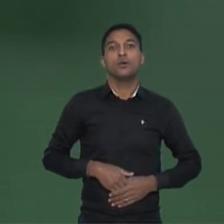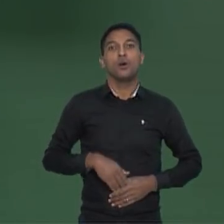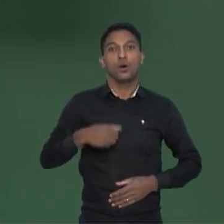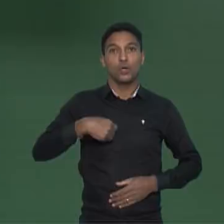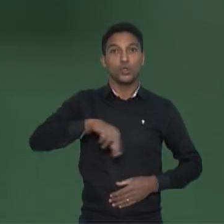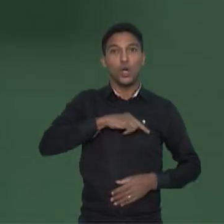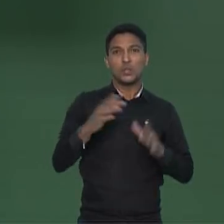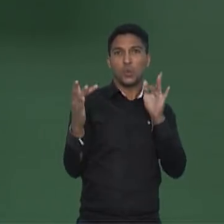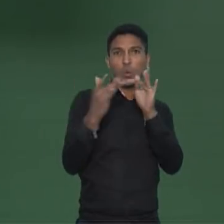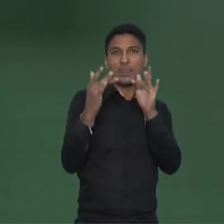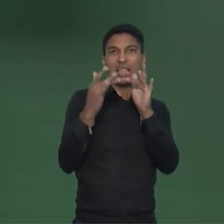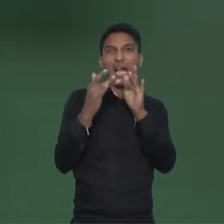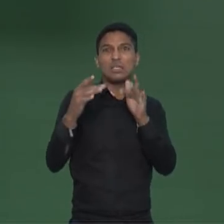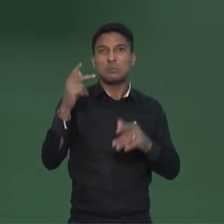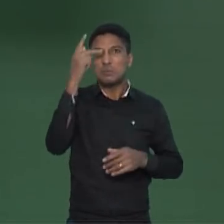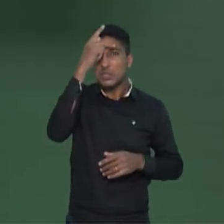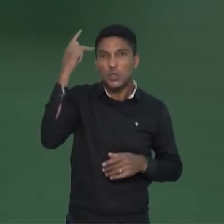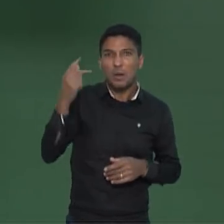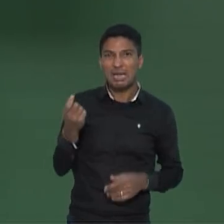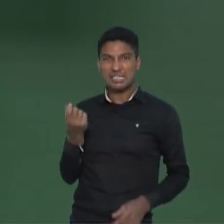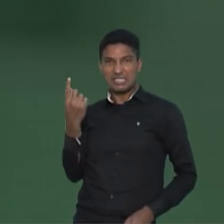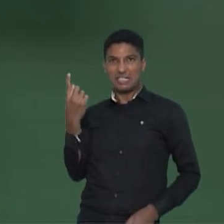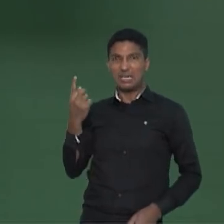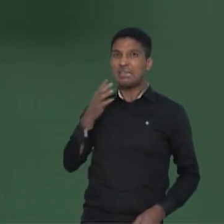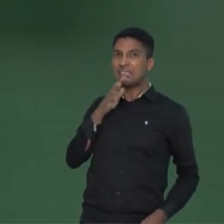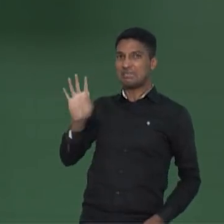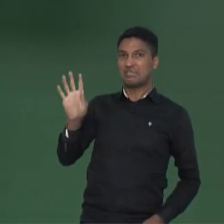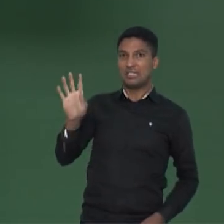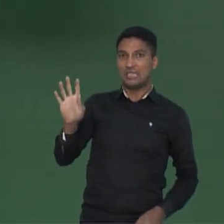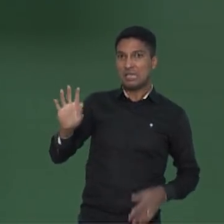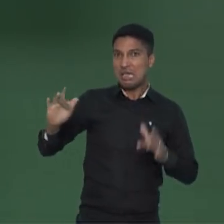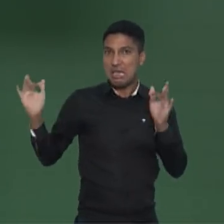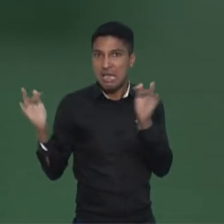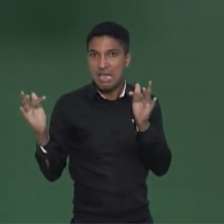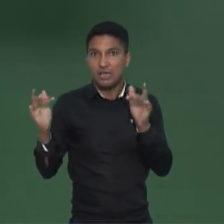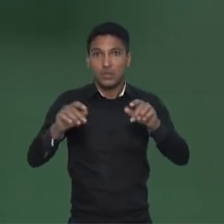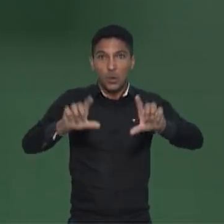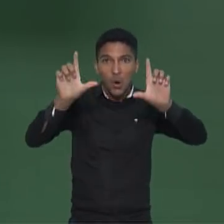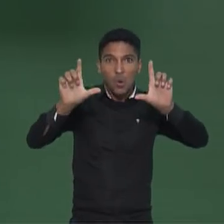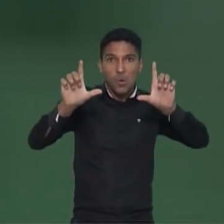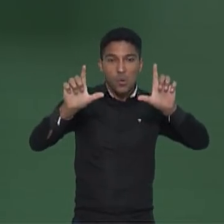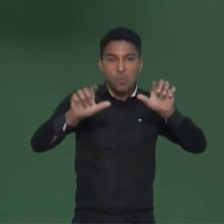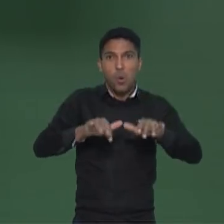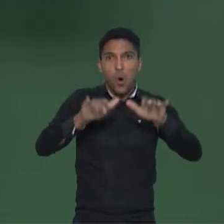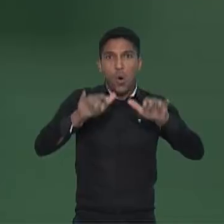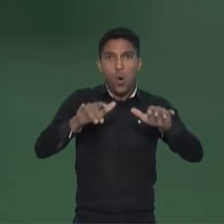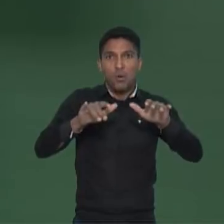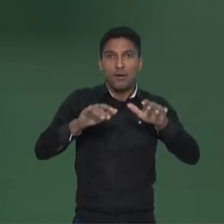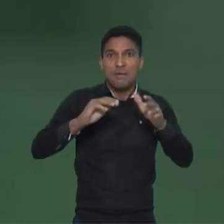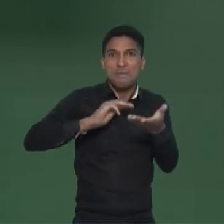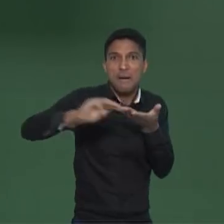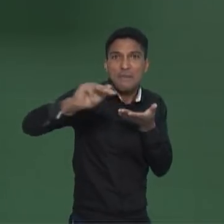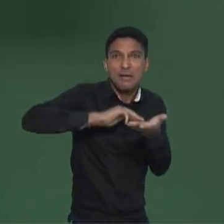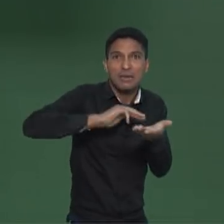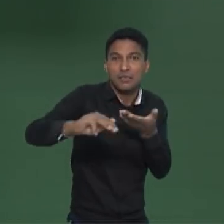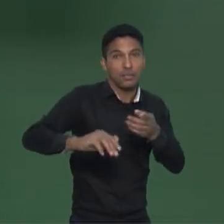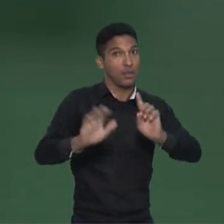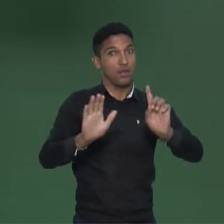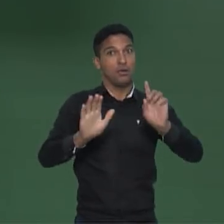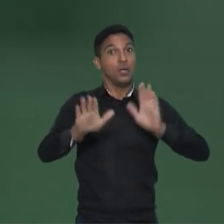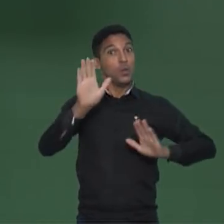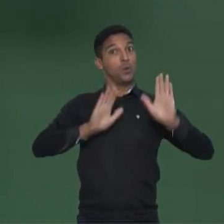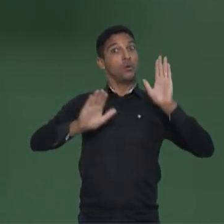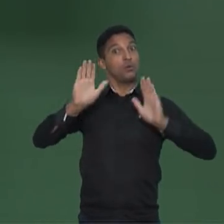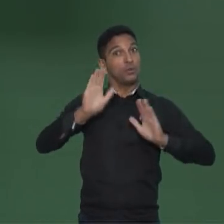mantemos contato com pessoas estranhas, desconhecidas, porque não sabemos quem são, na internet é a mesma coisa. Devemos tomar